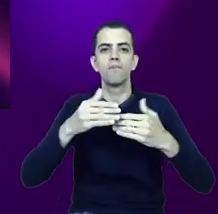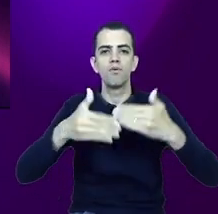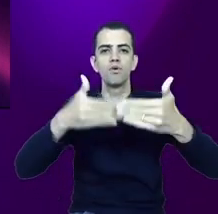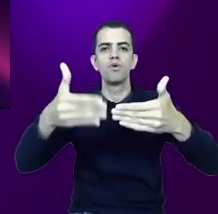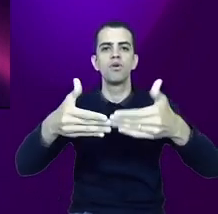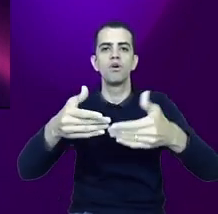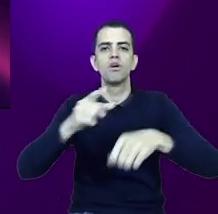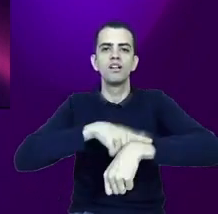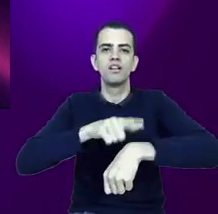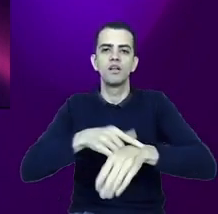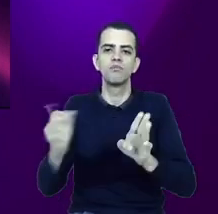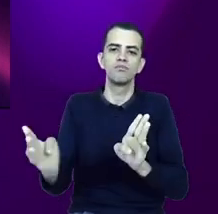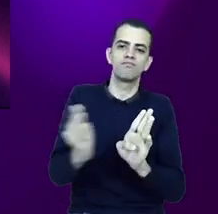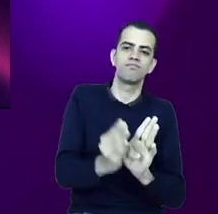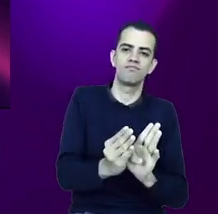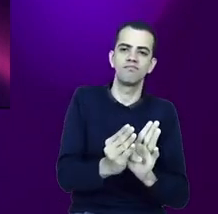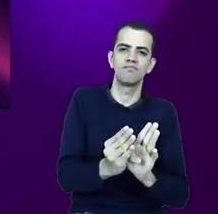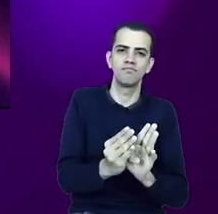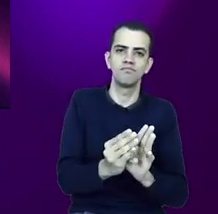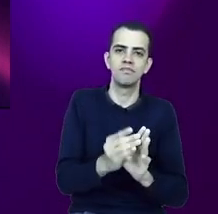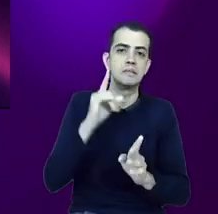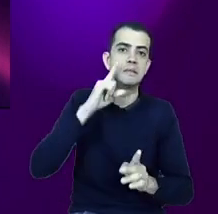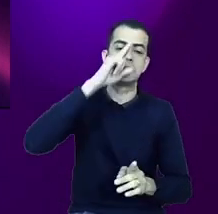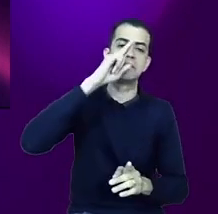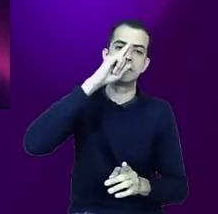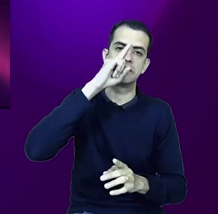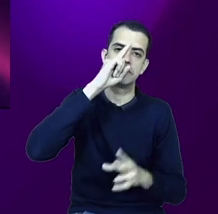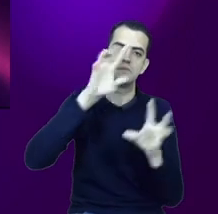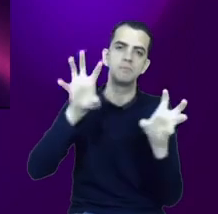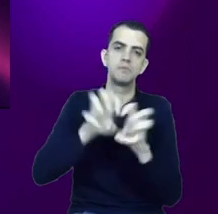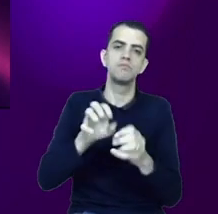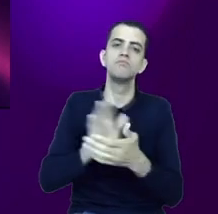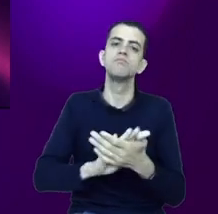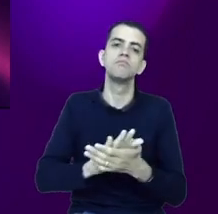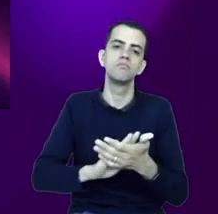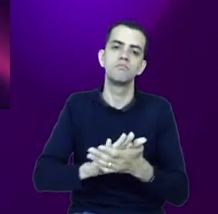prazo, então esse risco de efeitos colaterais tardios